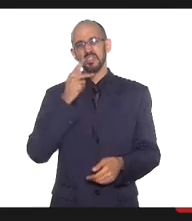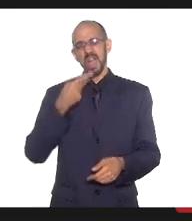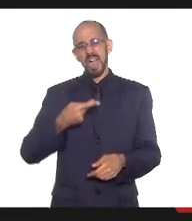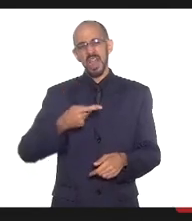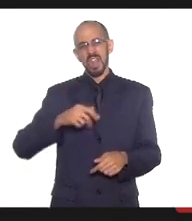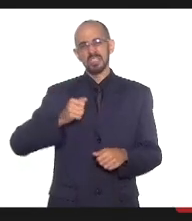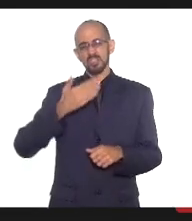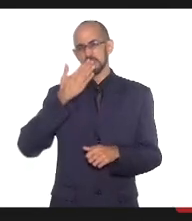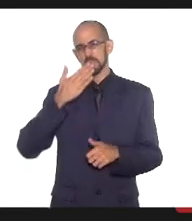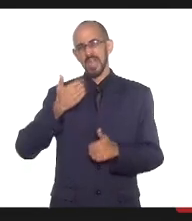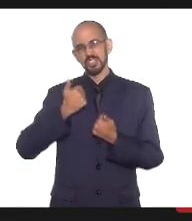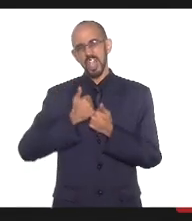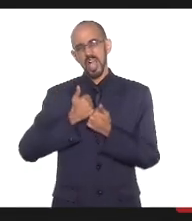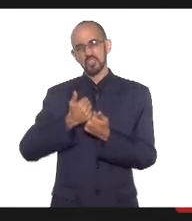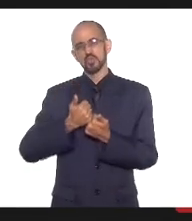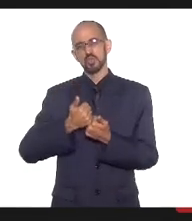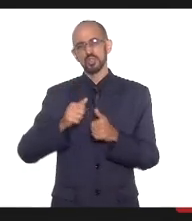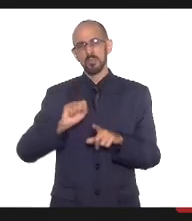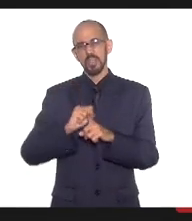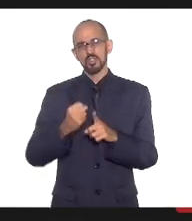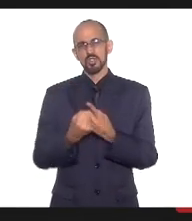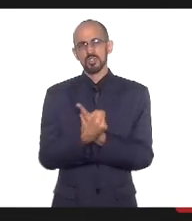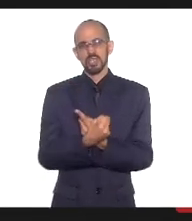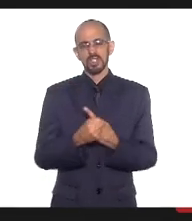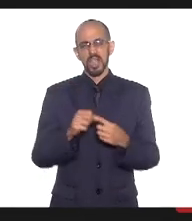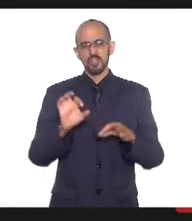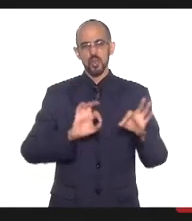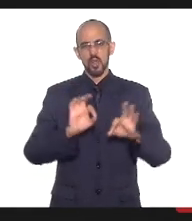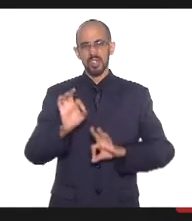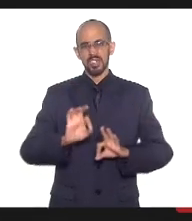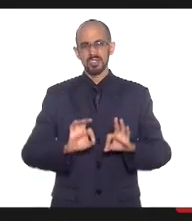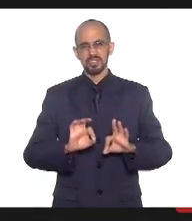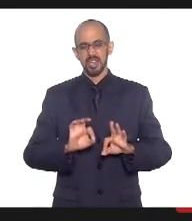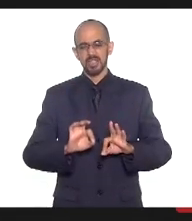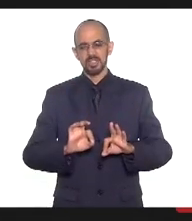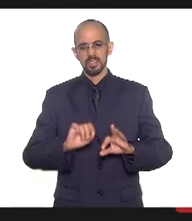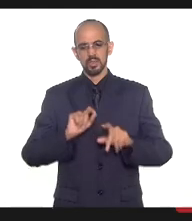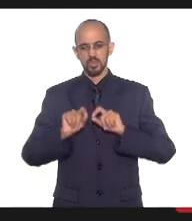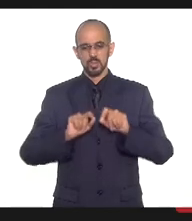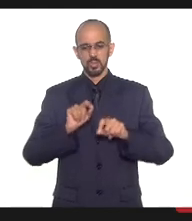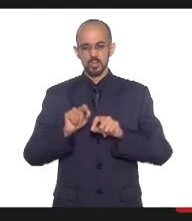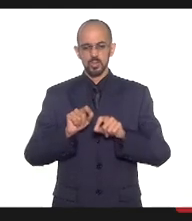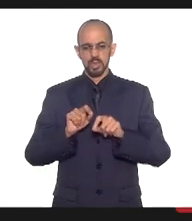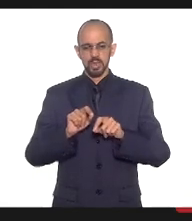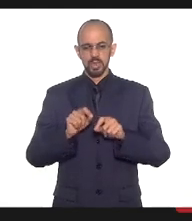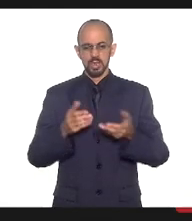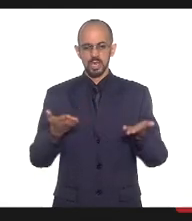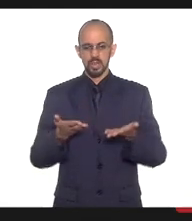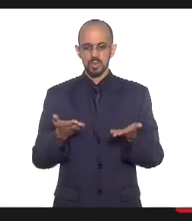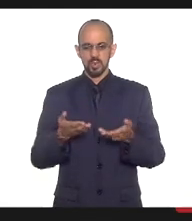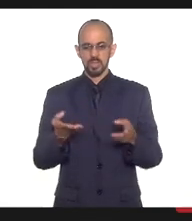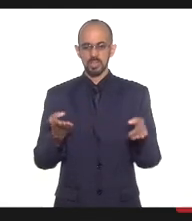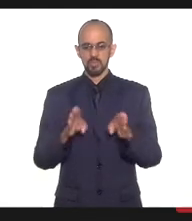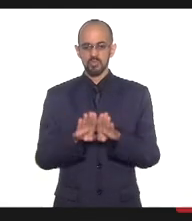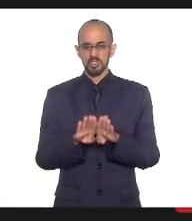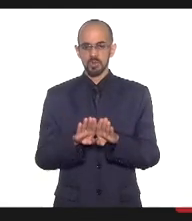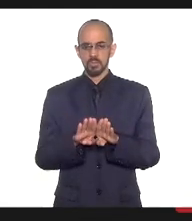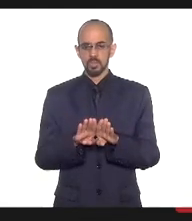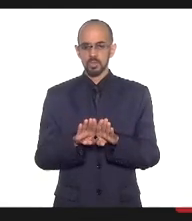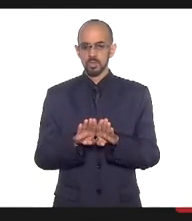as mudas né para toda a sociedade organizada tá aí e o fechamento do Hospital da